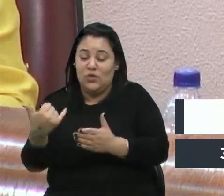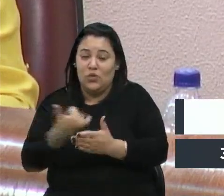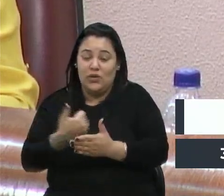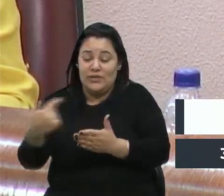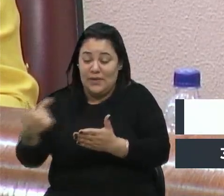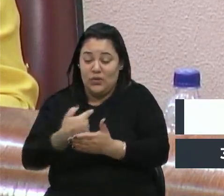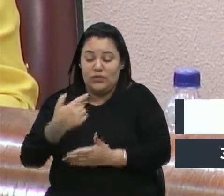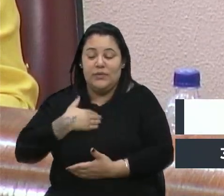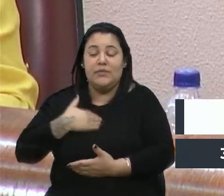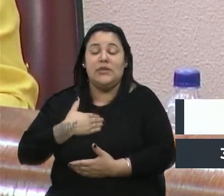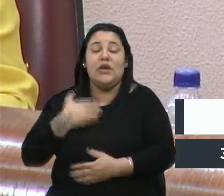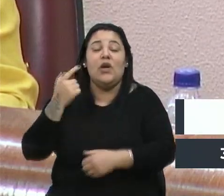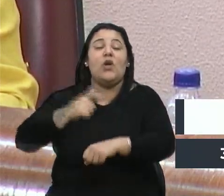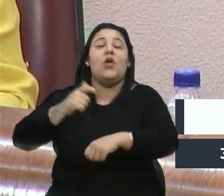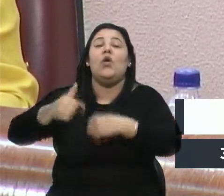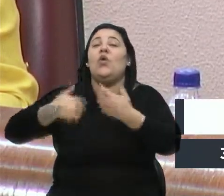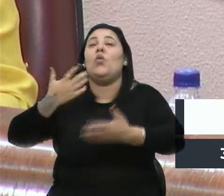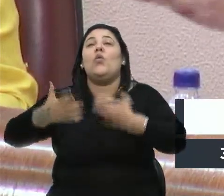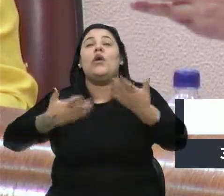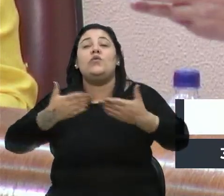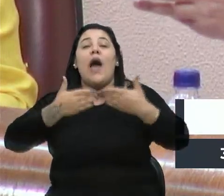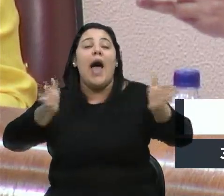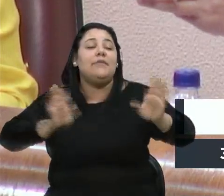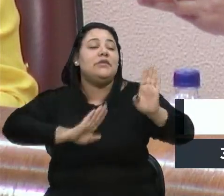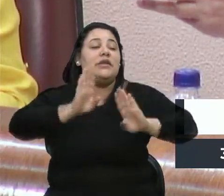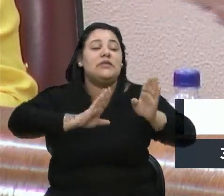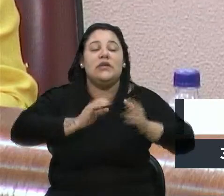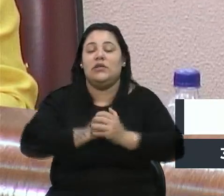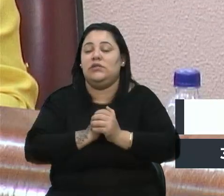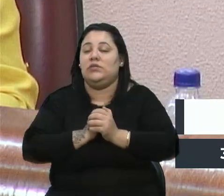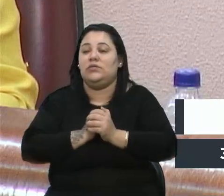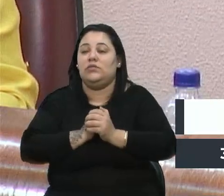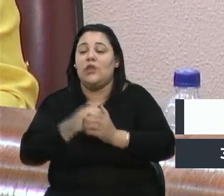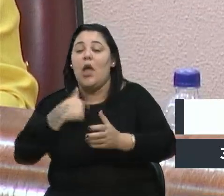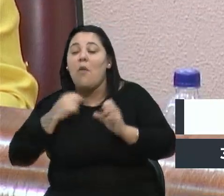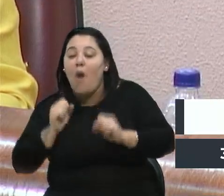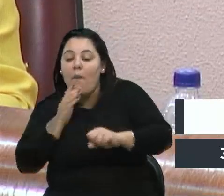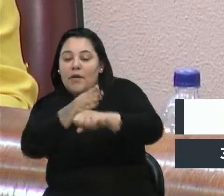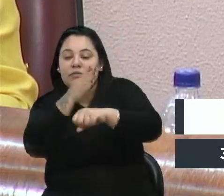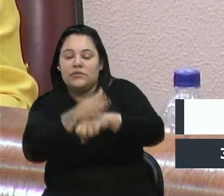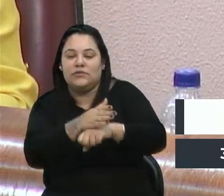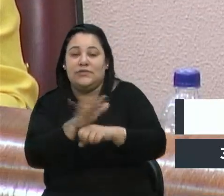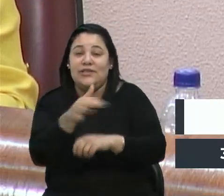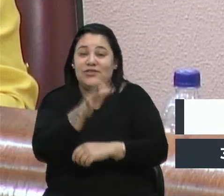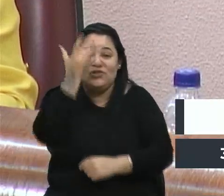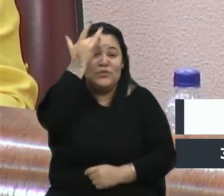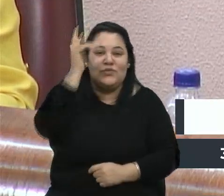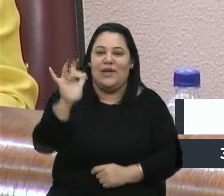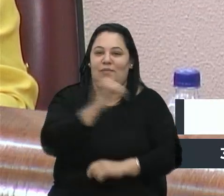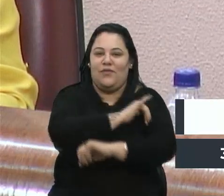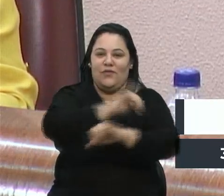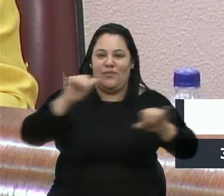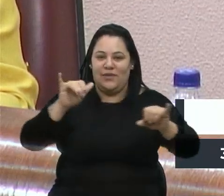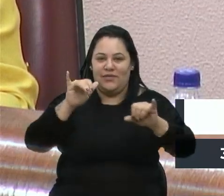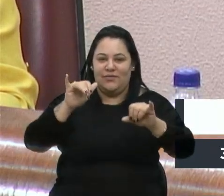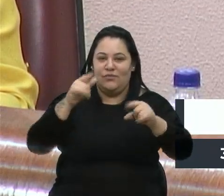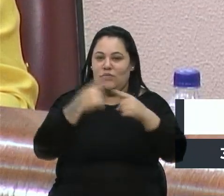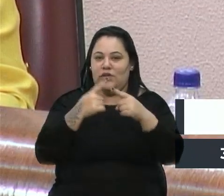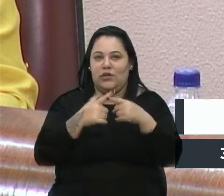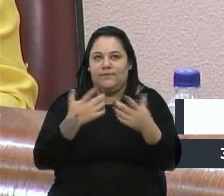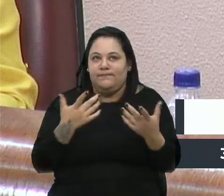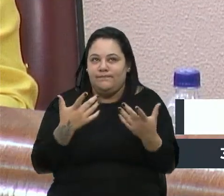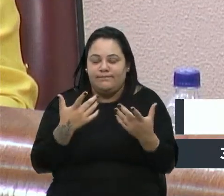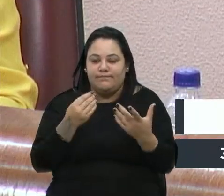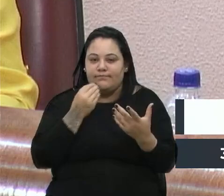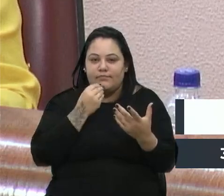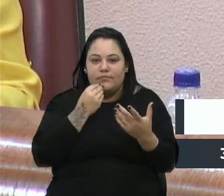que eu posso concorrer para aquilo? Quando é que eu posso participar? E a gente não sabe informar, porque também a gente não tem, né,